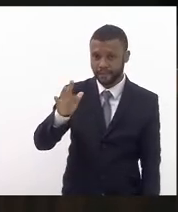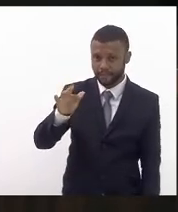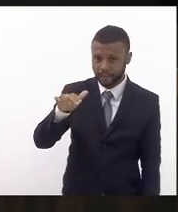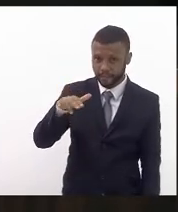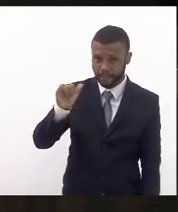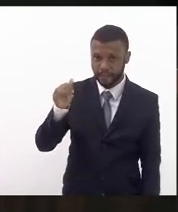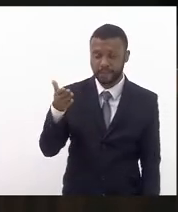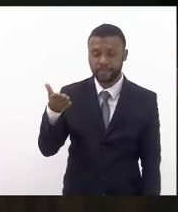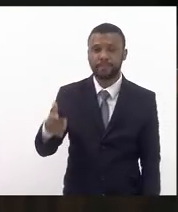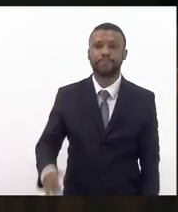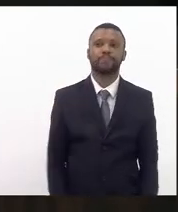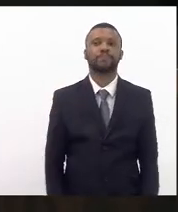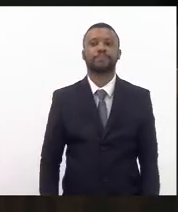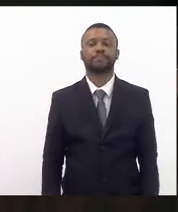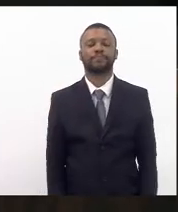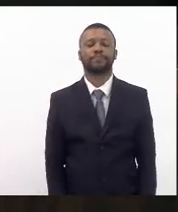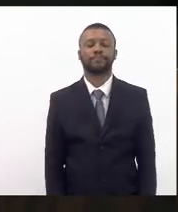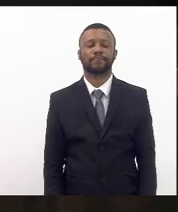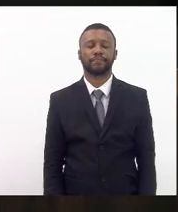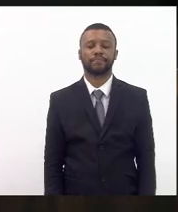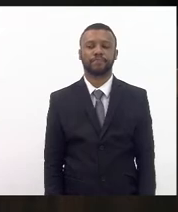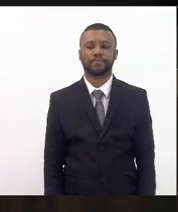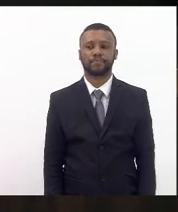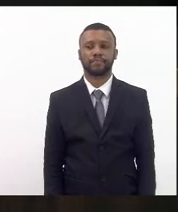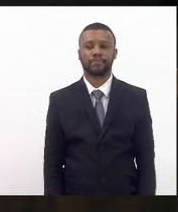Deputado Flávio Serafini. Deputado